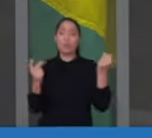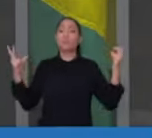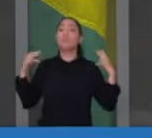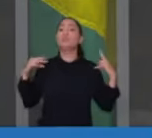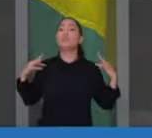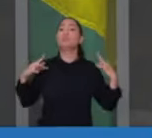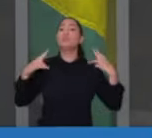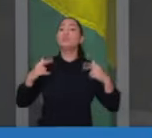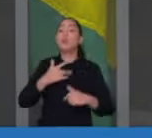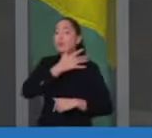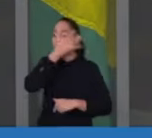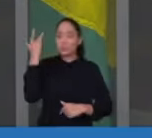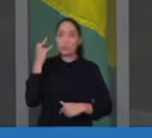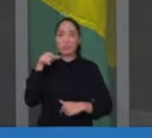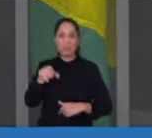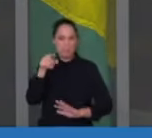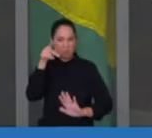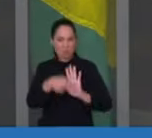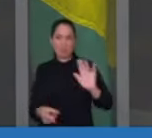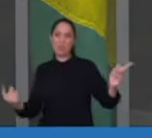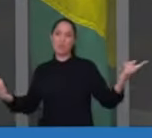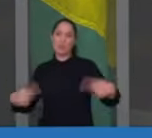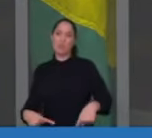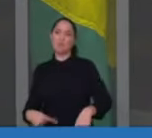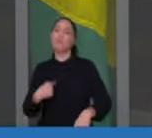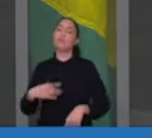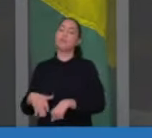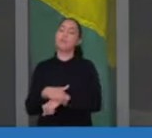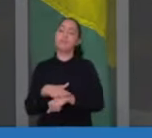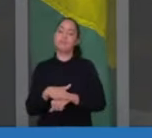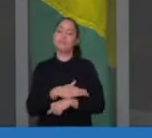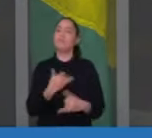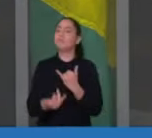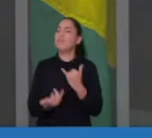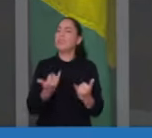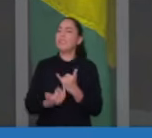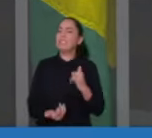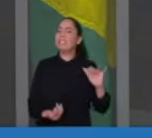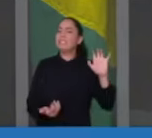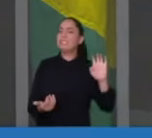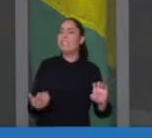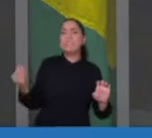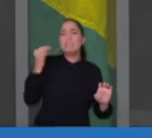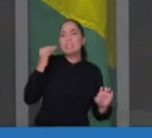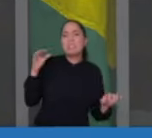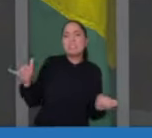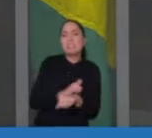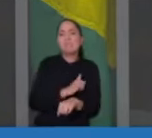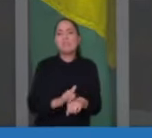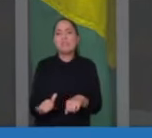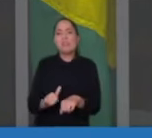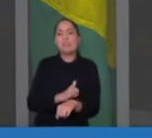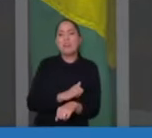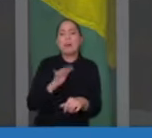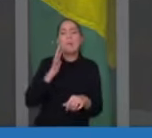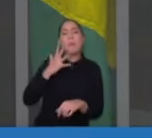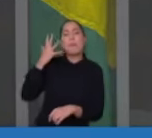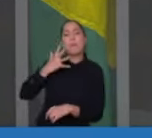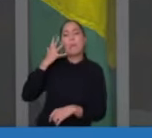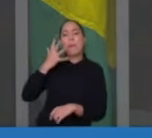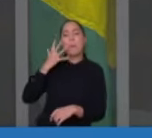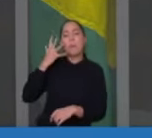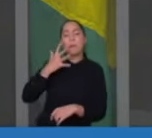são absolutamente contra esse projeto. É o discurso hipócrita das esquerdas, que utiliza os trabalhadores no discurso, mas na